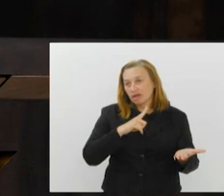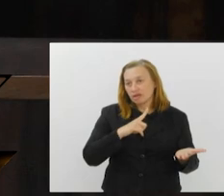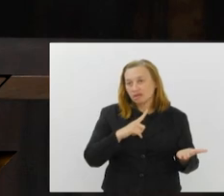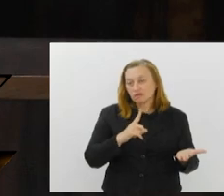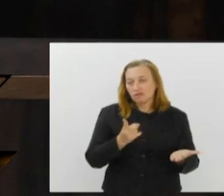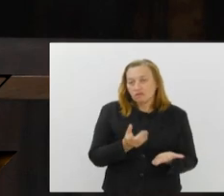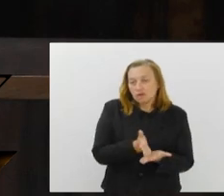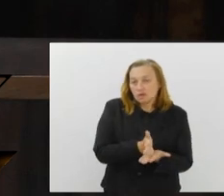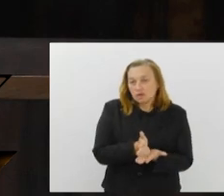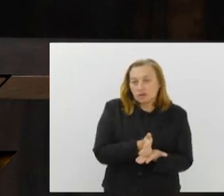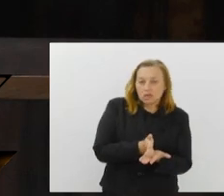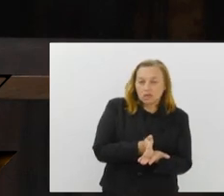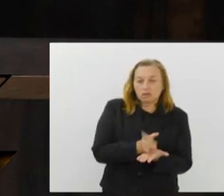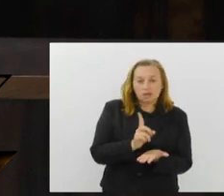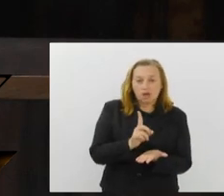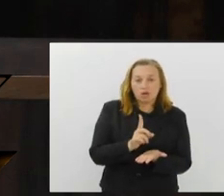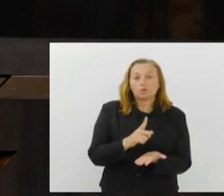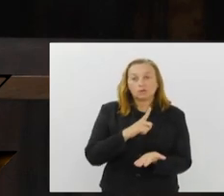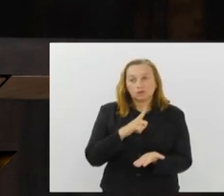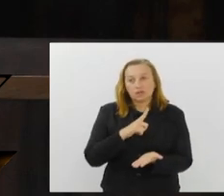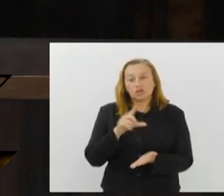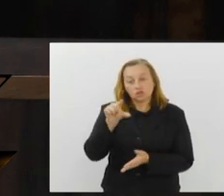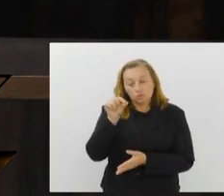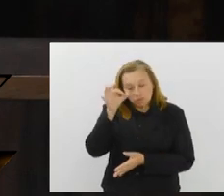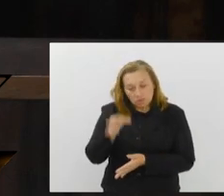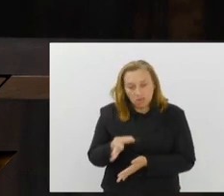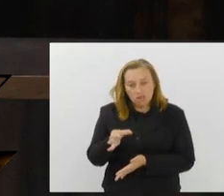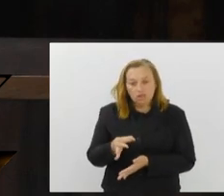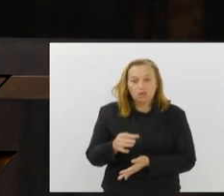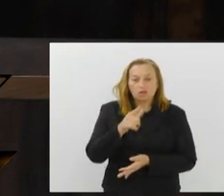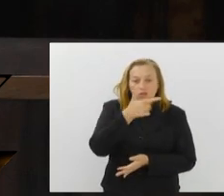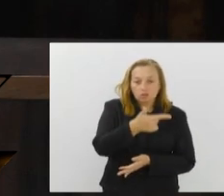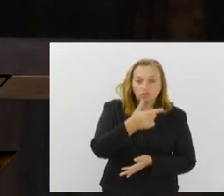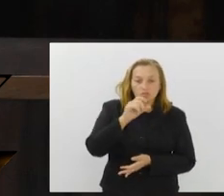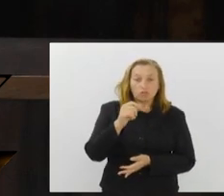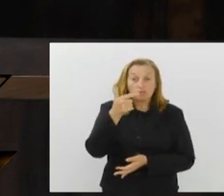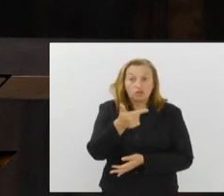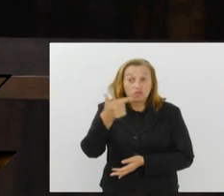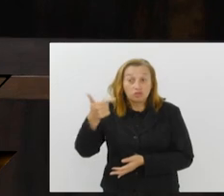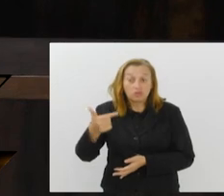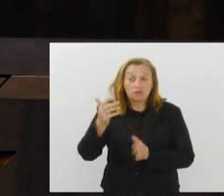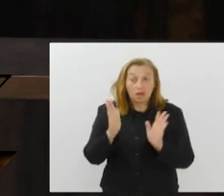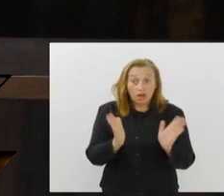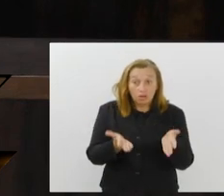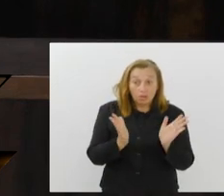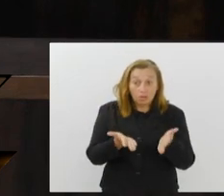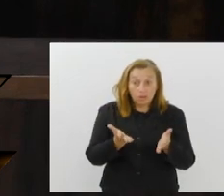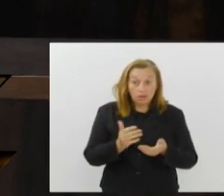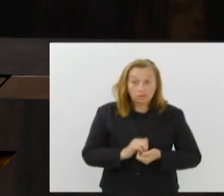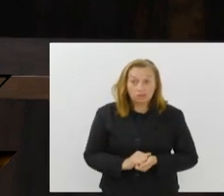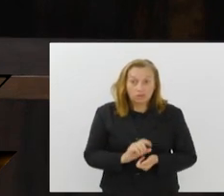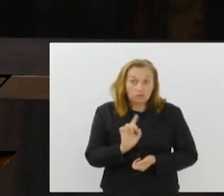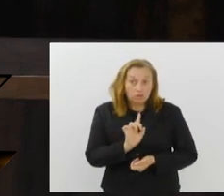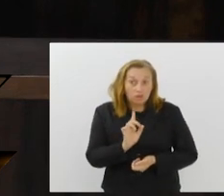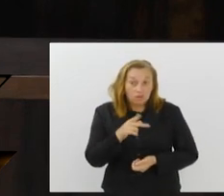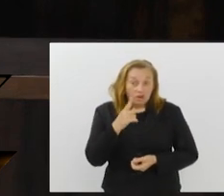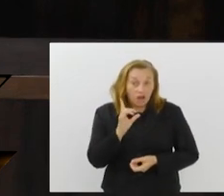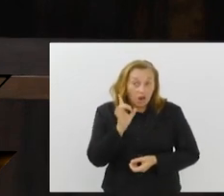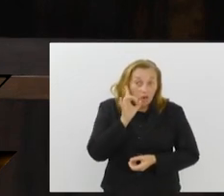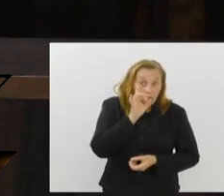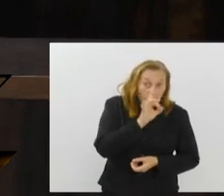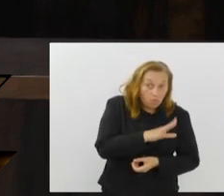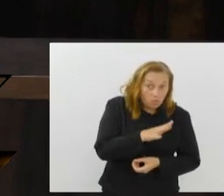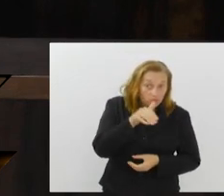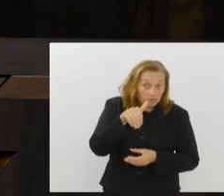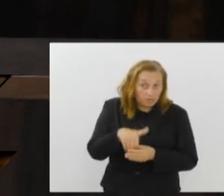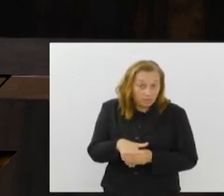muro toma posições em em 2022 agora na eu não vou falar última campanha porque pode ser que